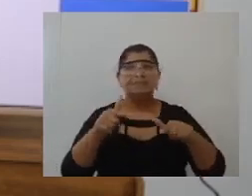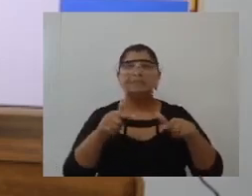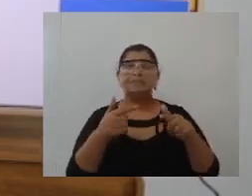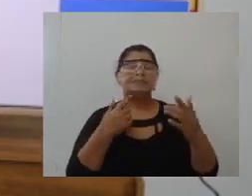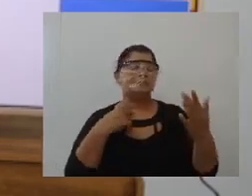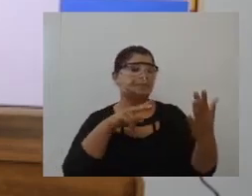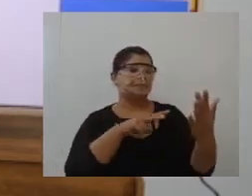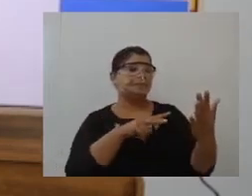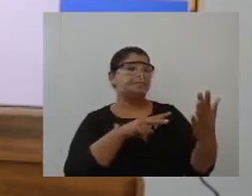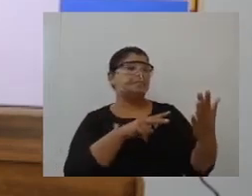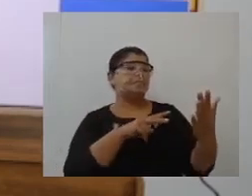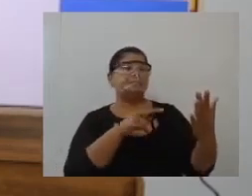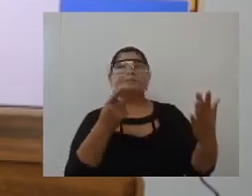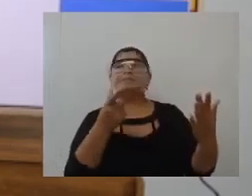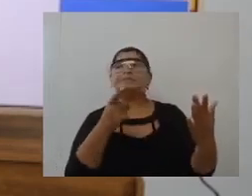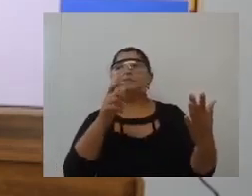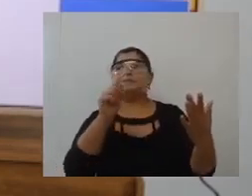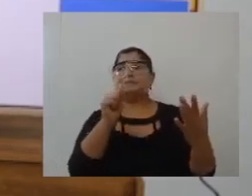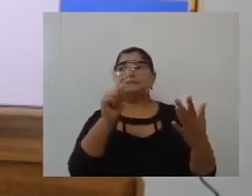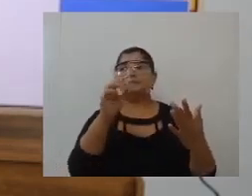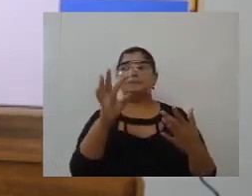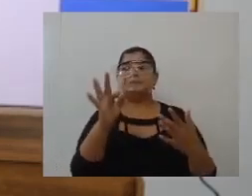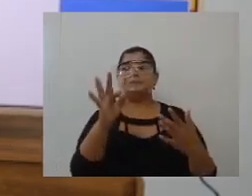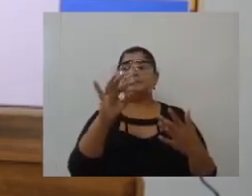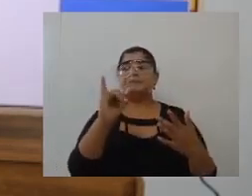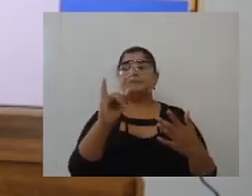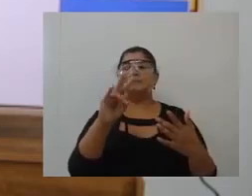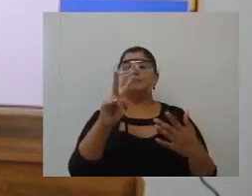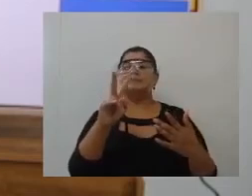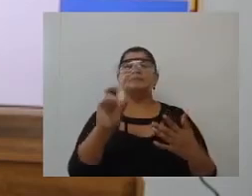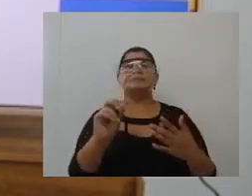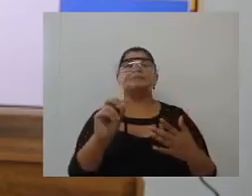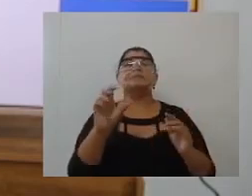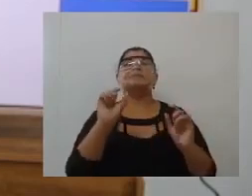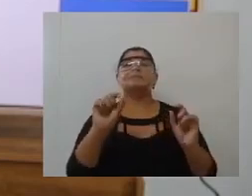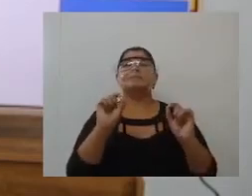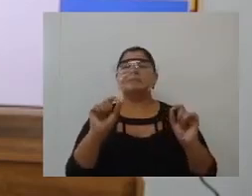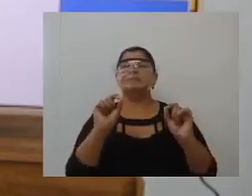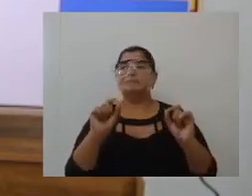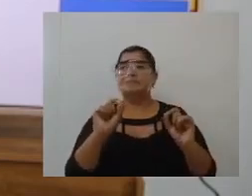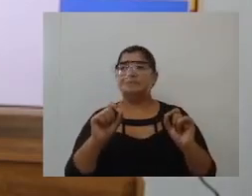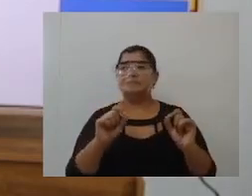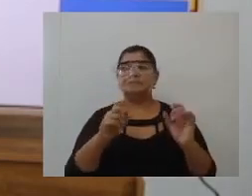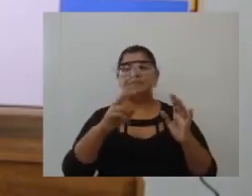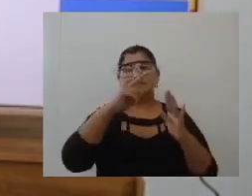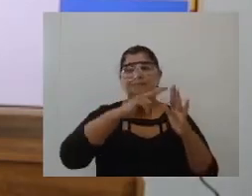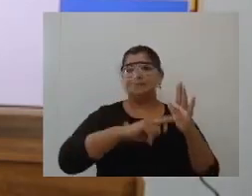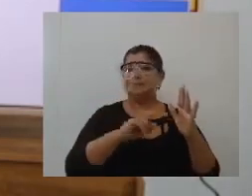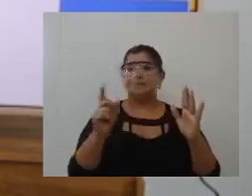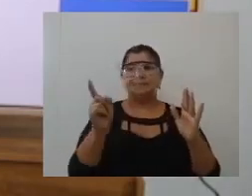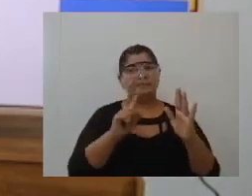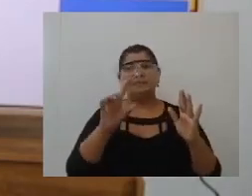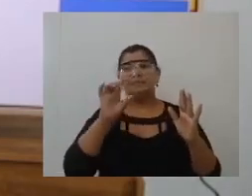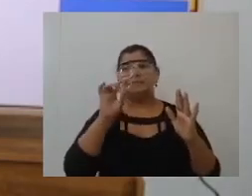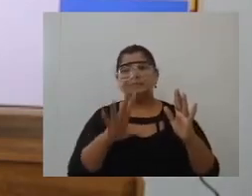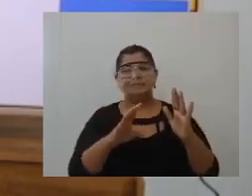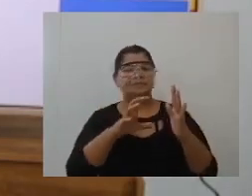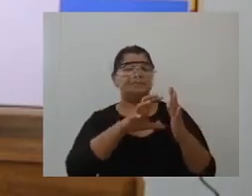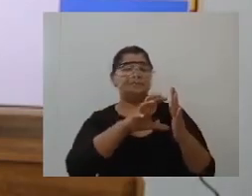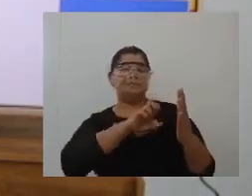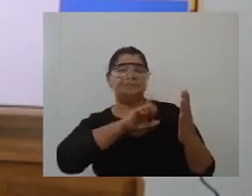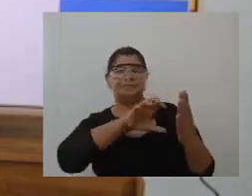A principal palavra aqui é essa, ó, ativo. Veja que leitura não é só uma